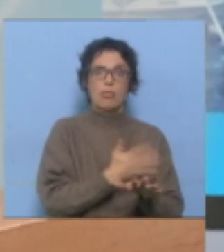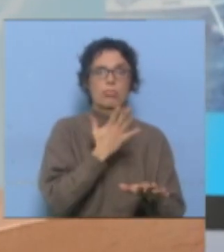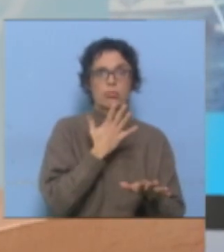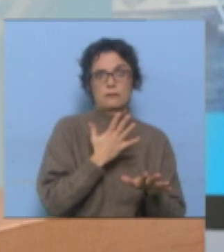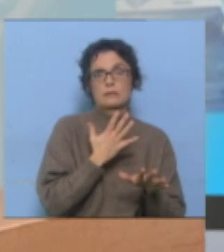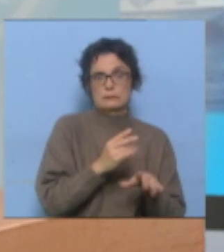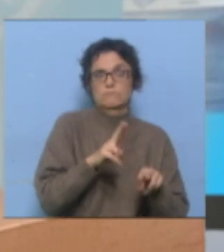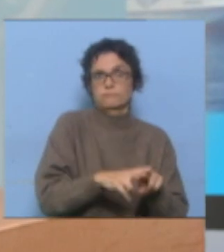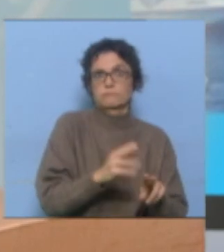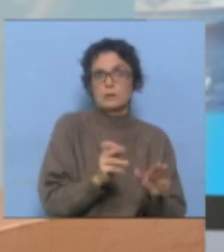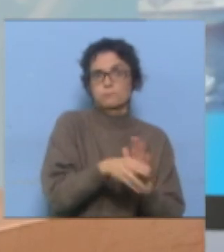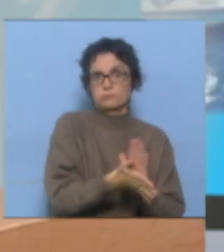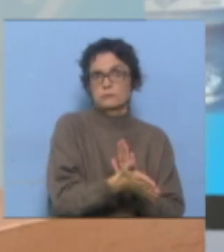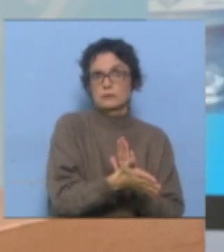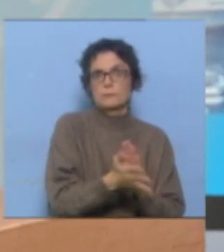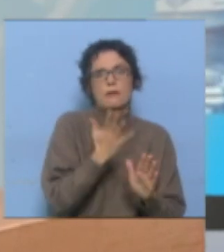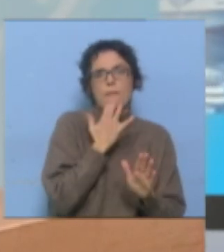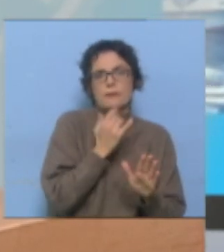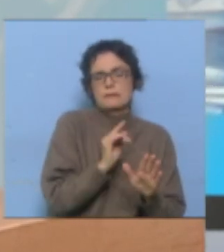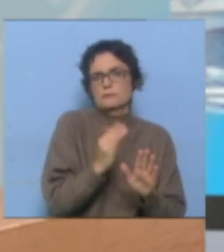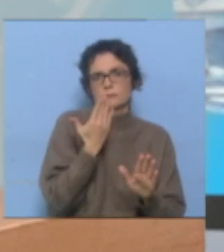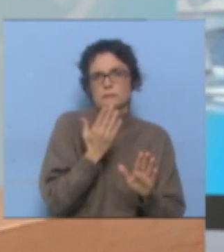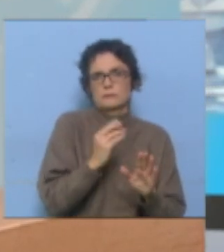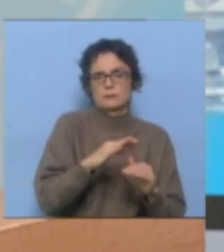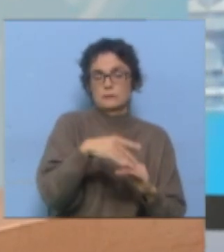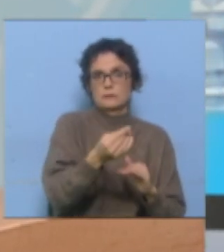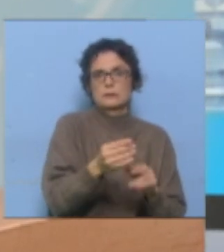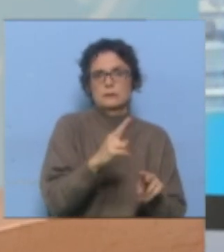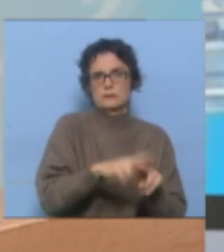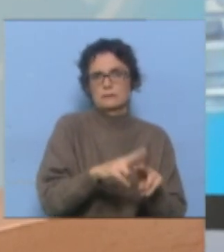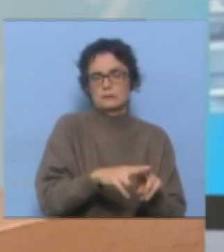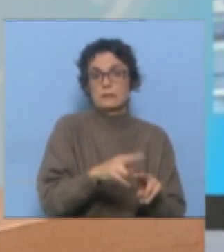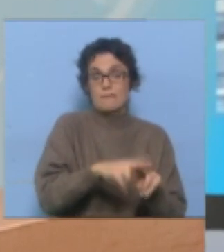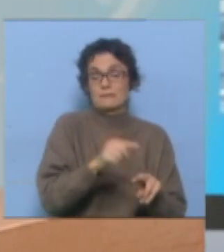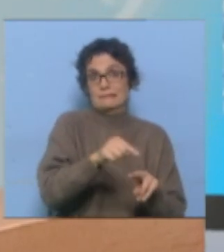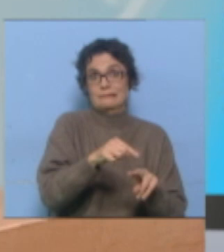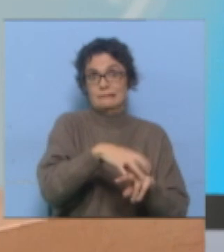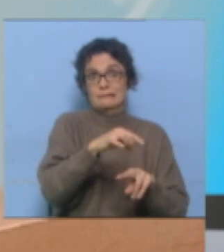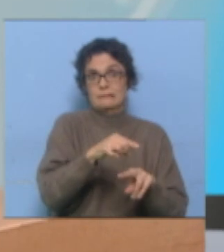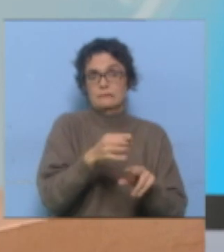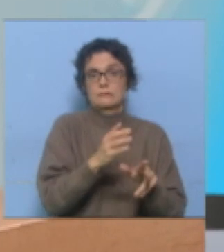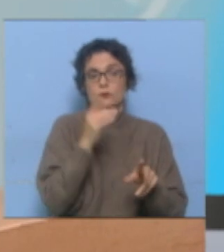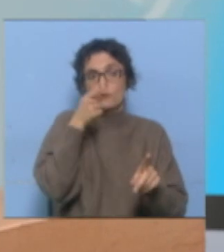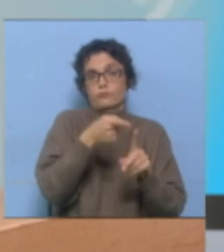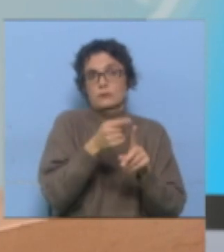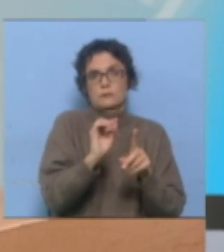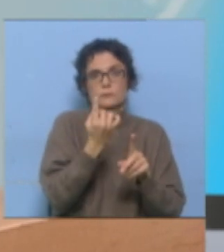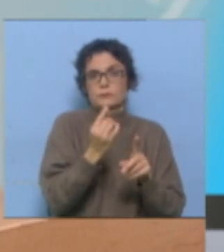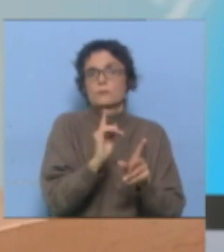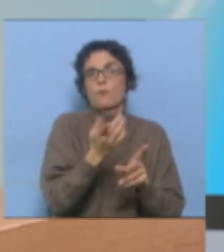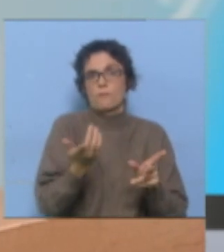nos grupos de adultos, enfim, a prevenção é depois, de facto, a prisão que deveria servir e como princípio, não apenas para